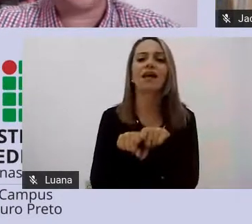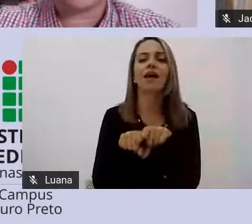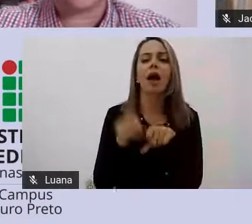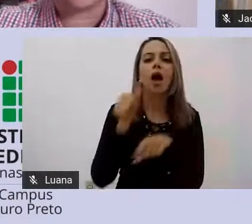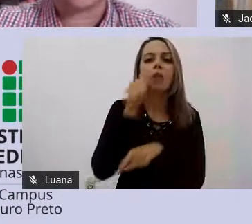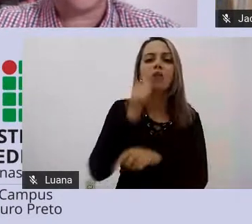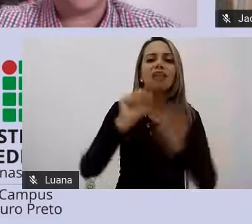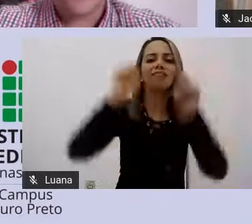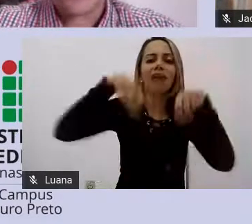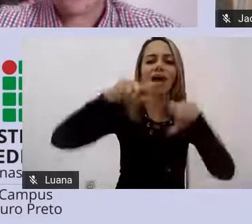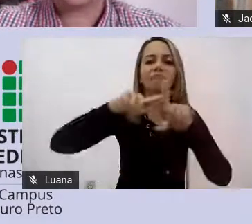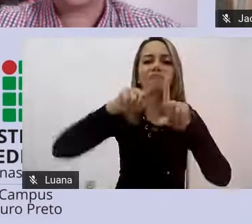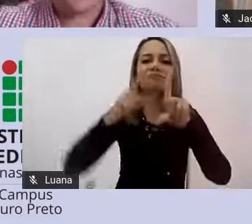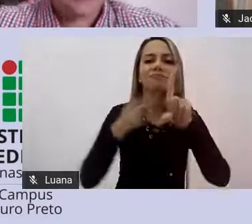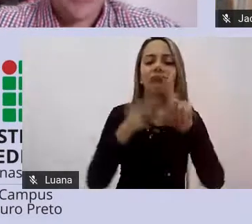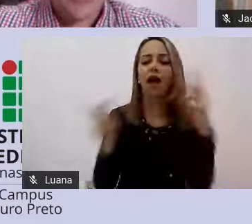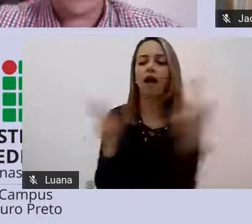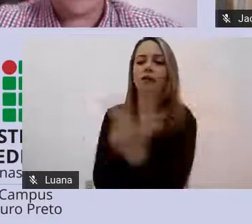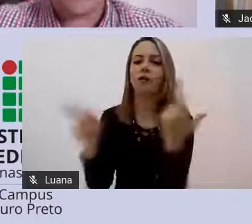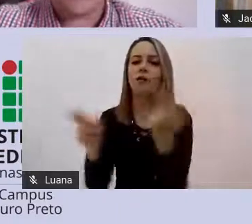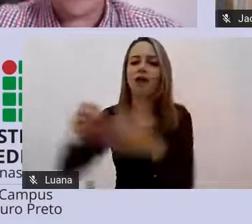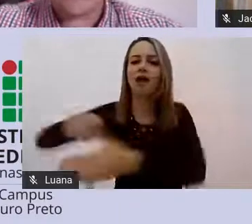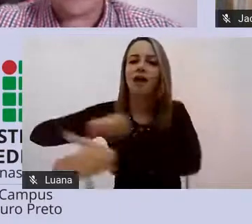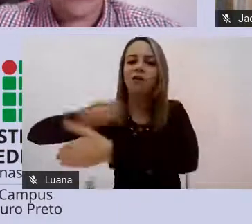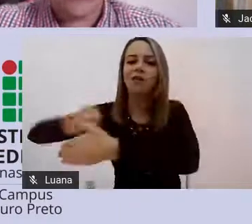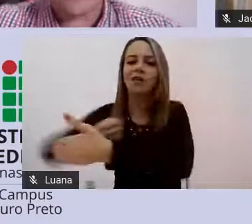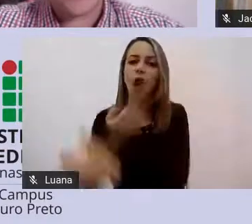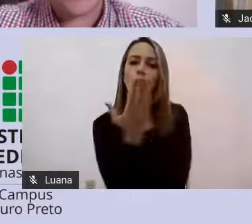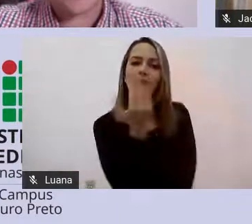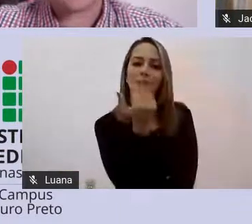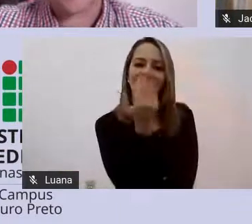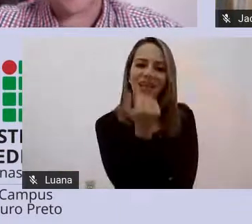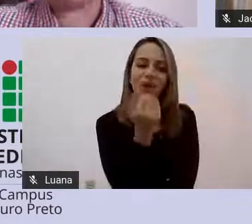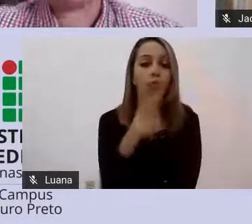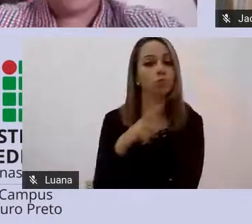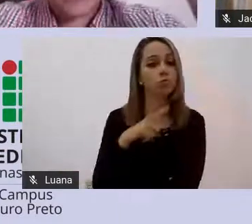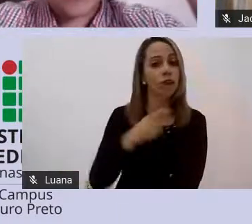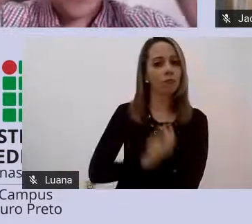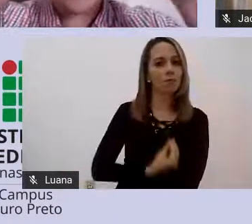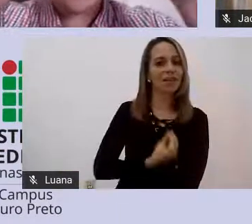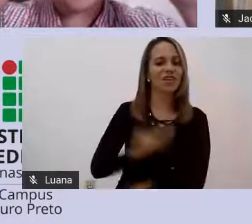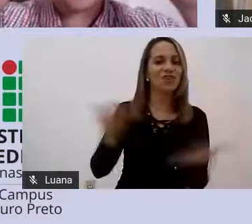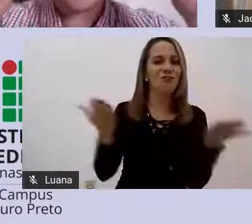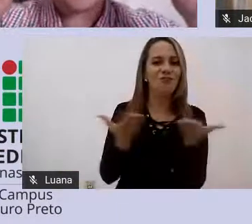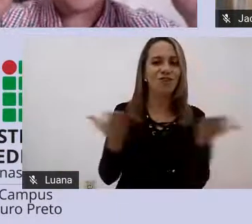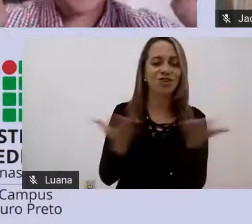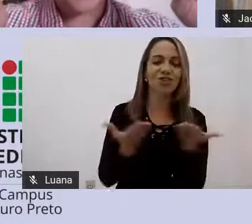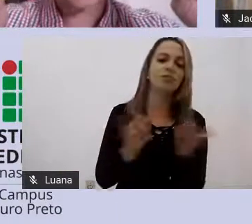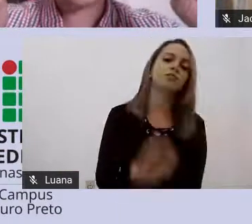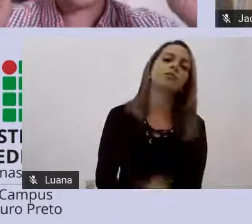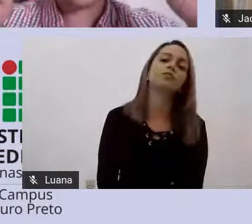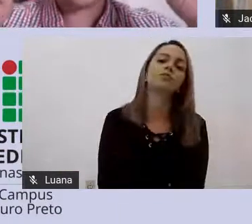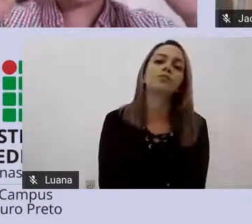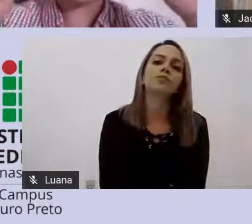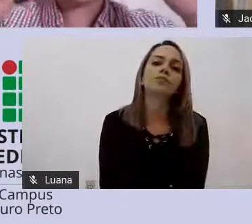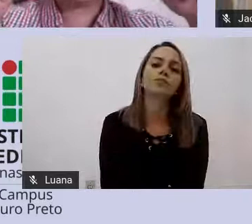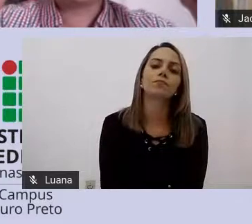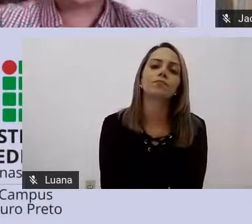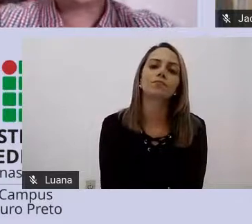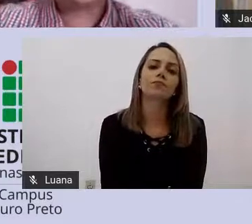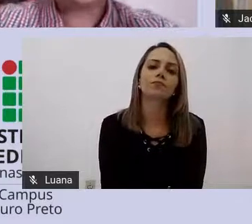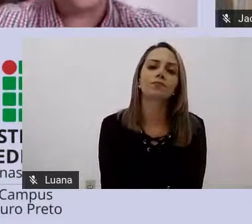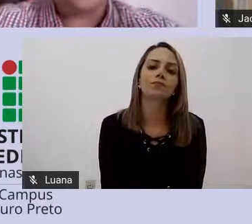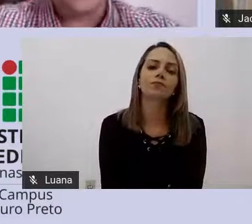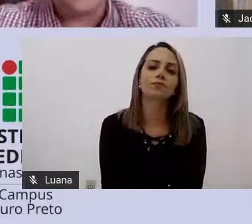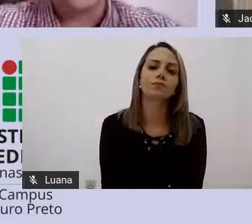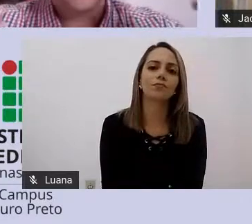com a alimentação. A gente ainda tem isso muito presente hoje, né? Cabe, entre aspas, a essa